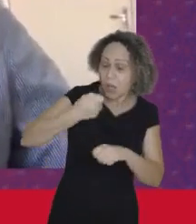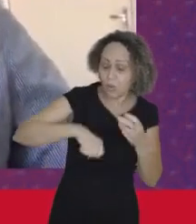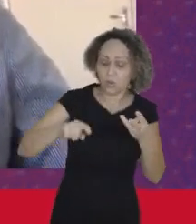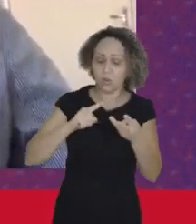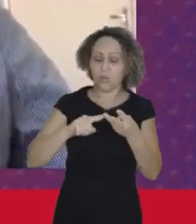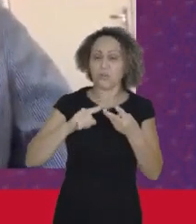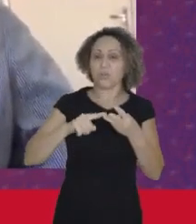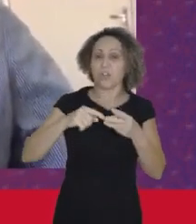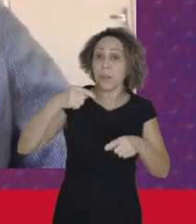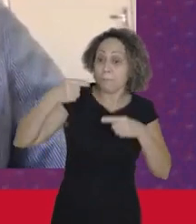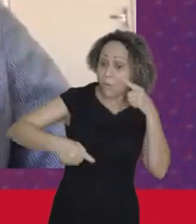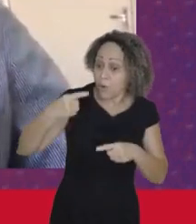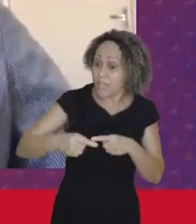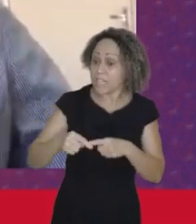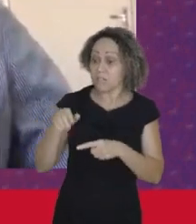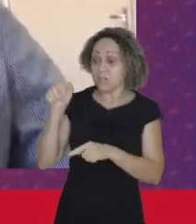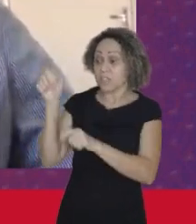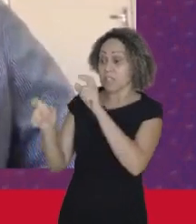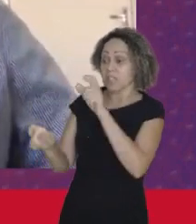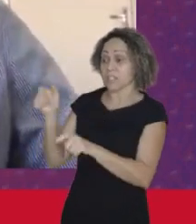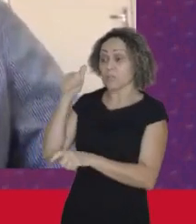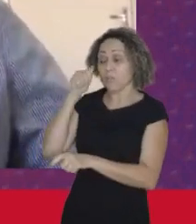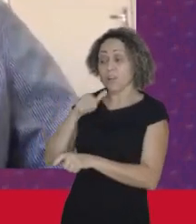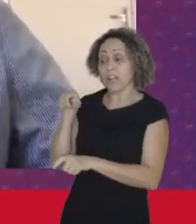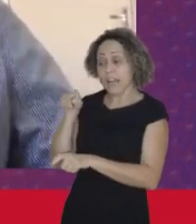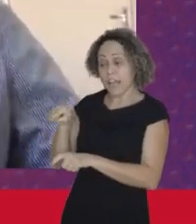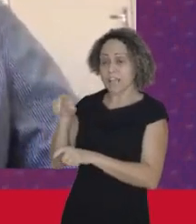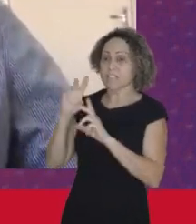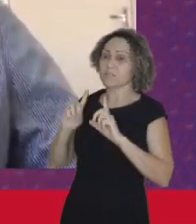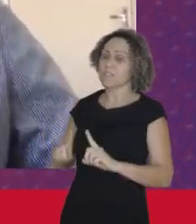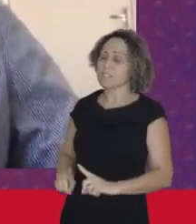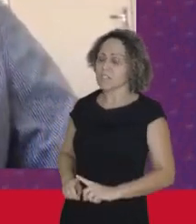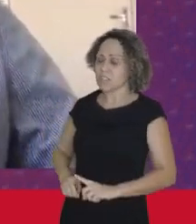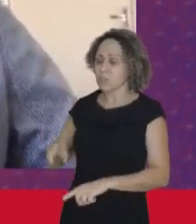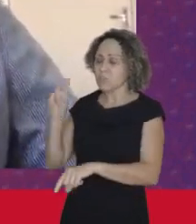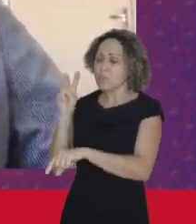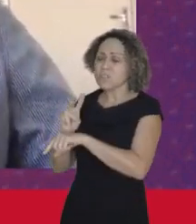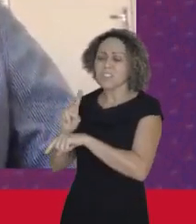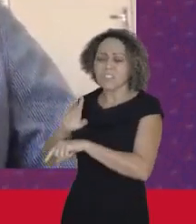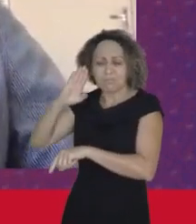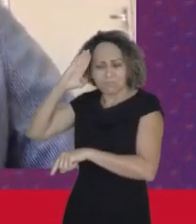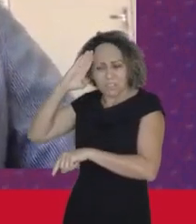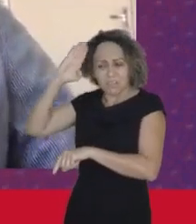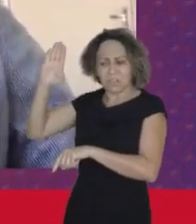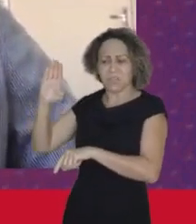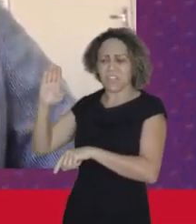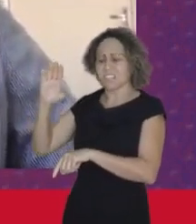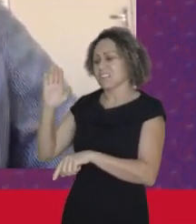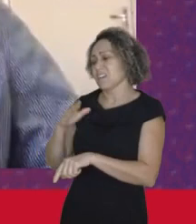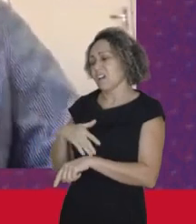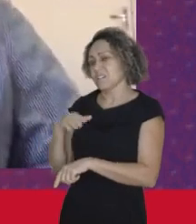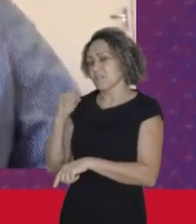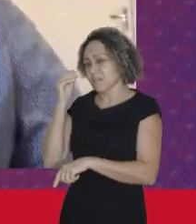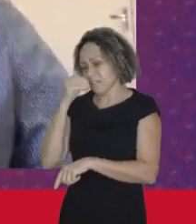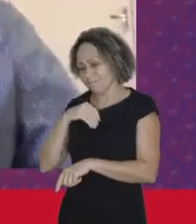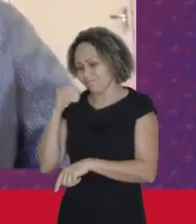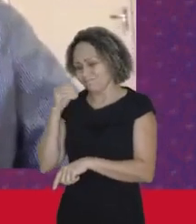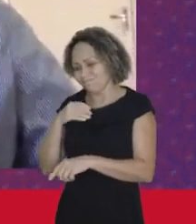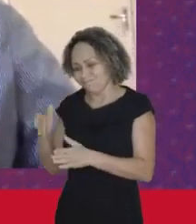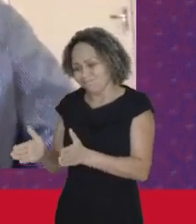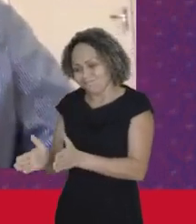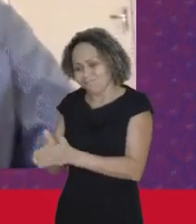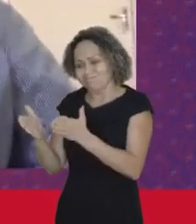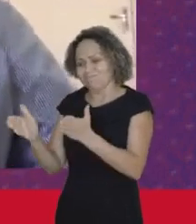com deficiência, protegendo prioritariamente aquelas mais vulneráveis. O